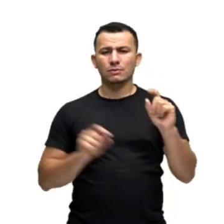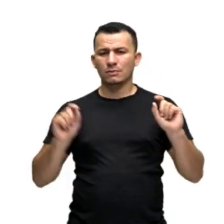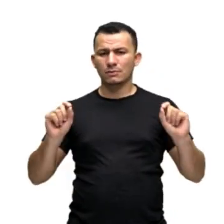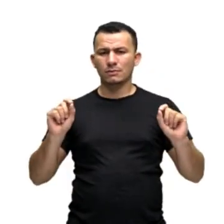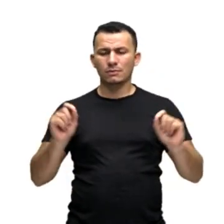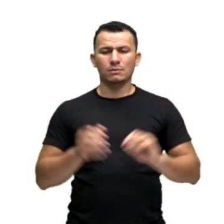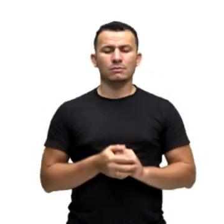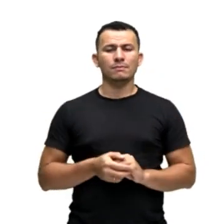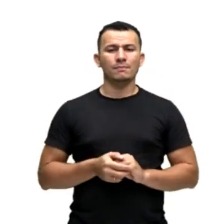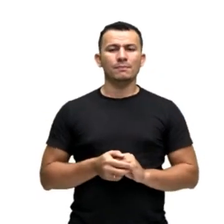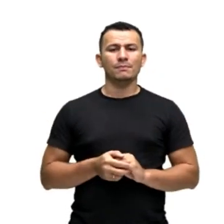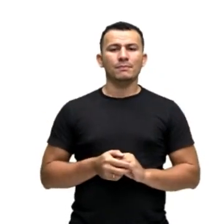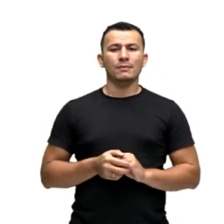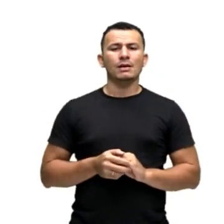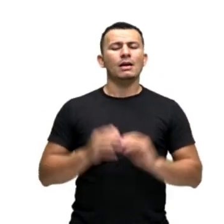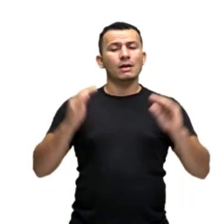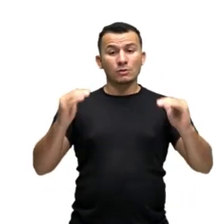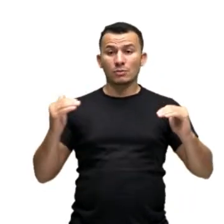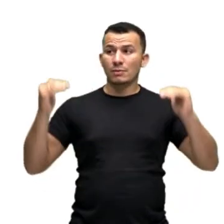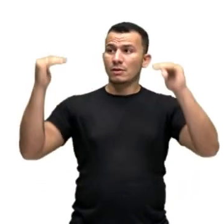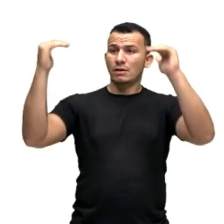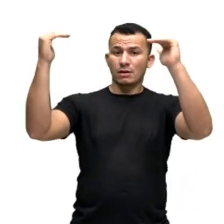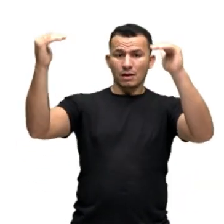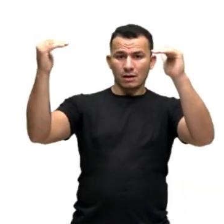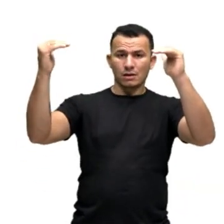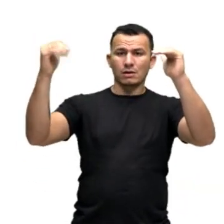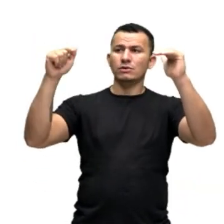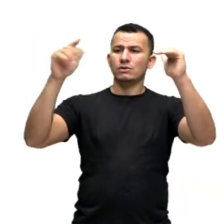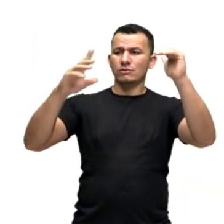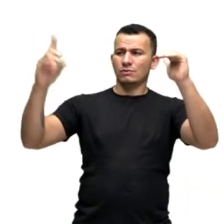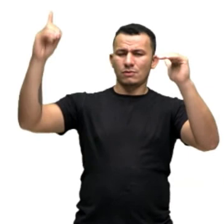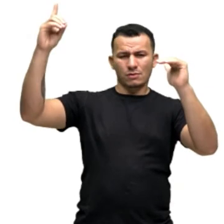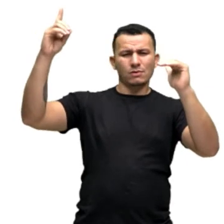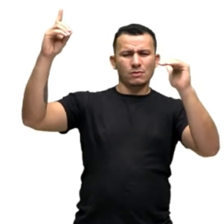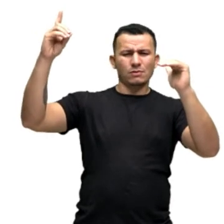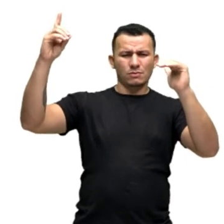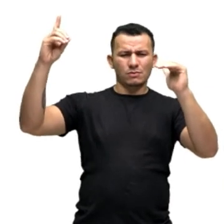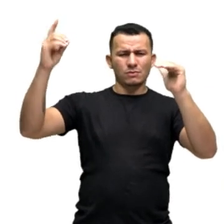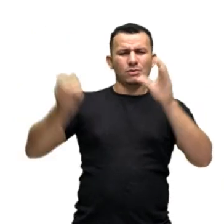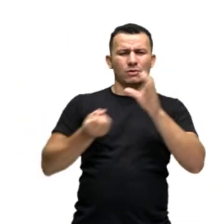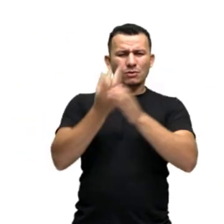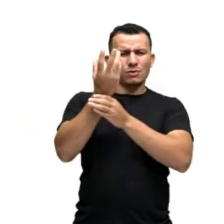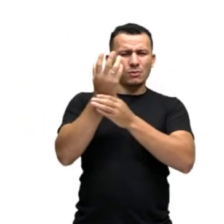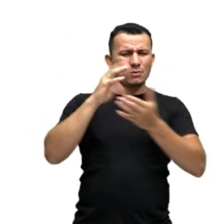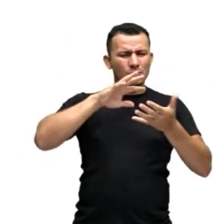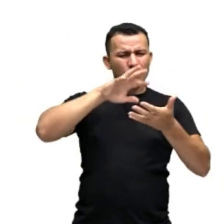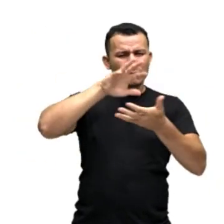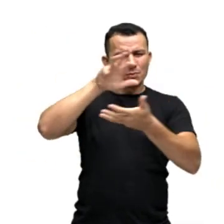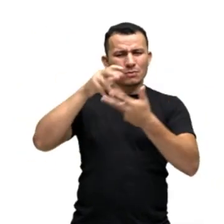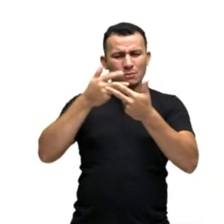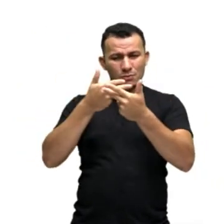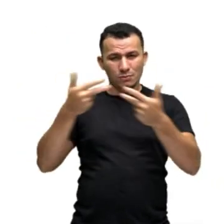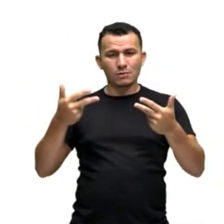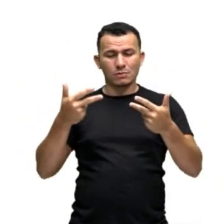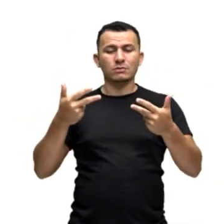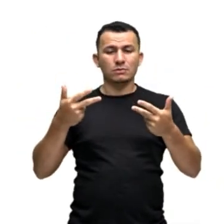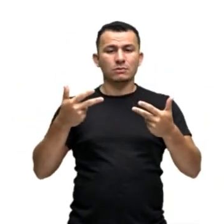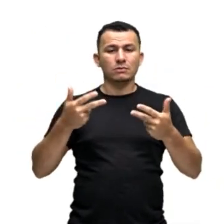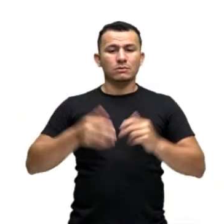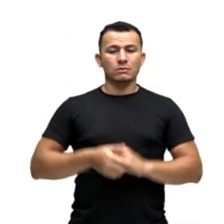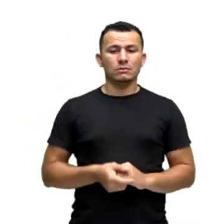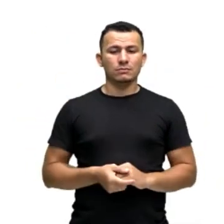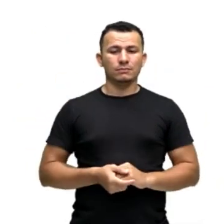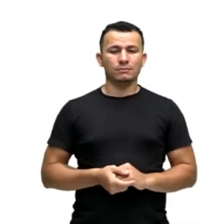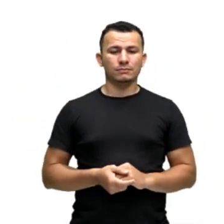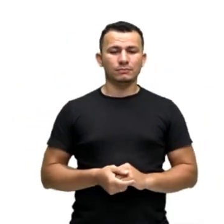essa visão da superioridade e no criador É porque sempre a gente nós vamos ver